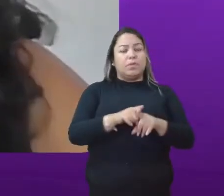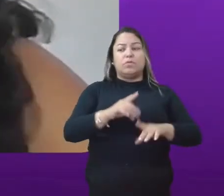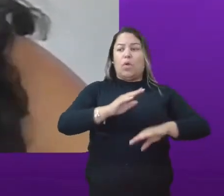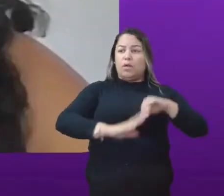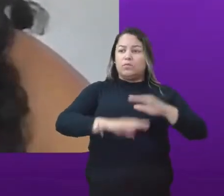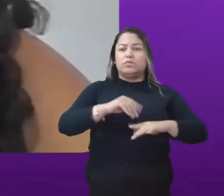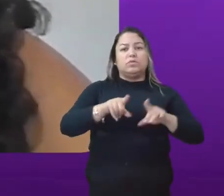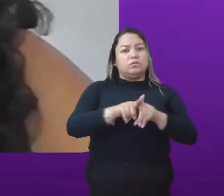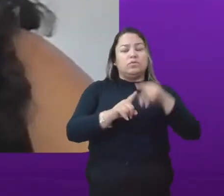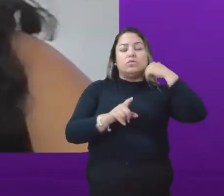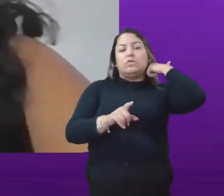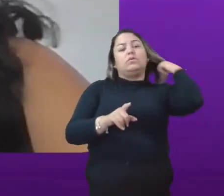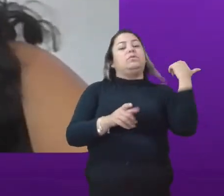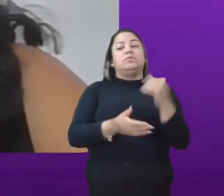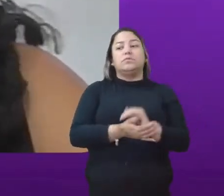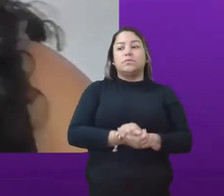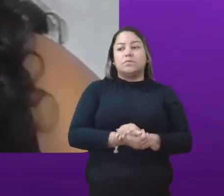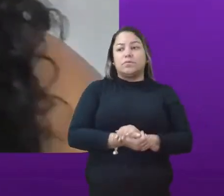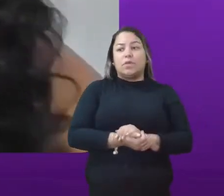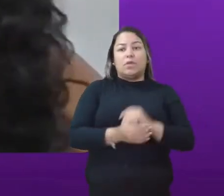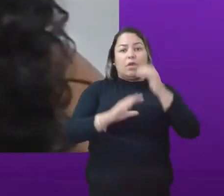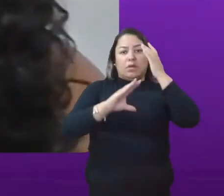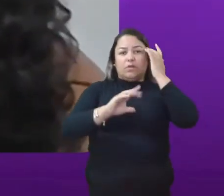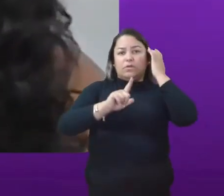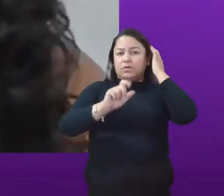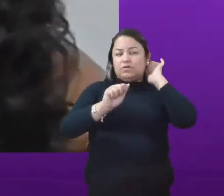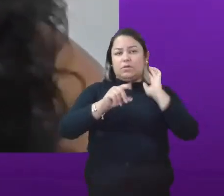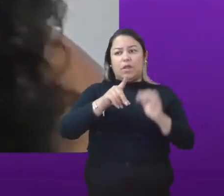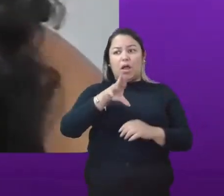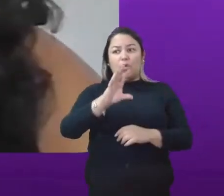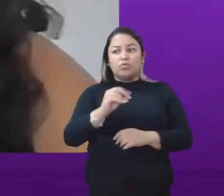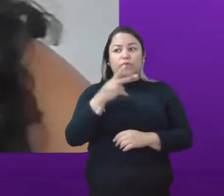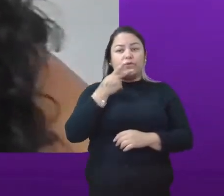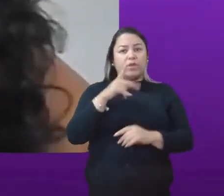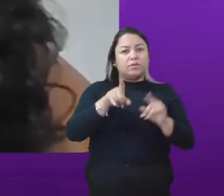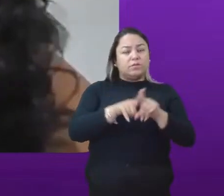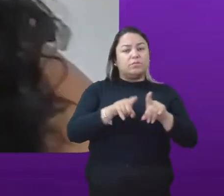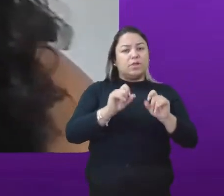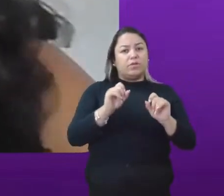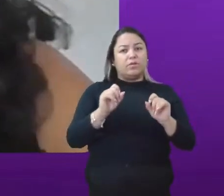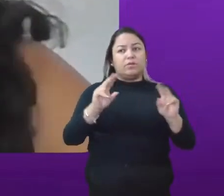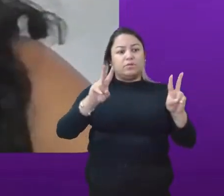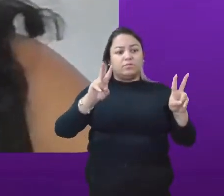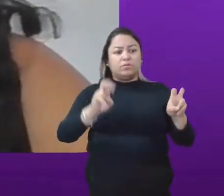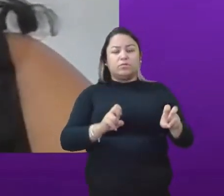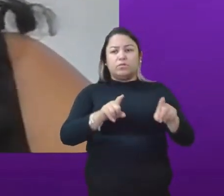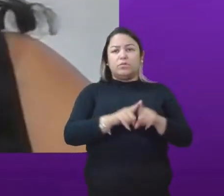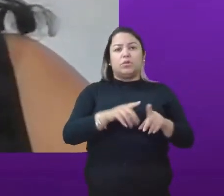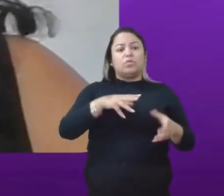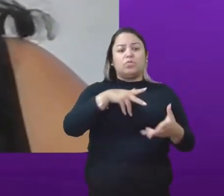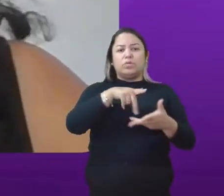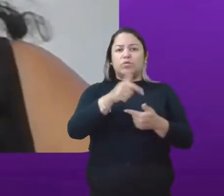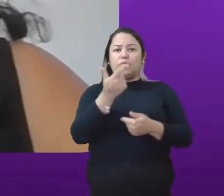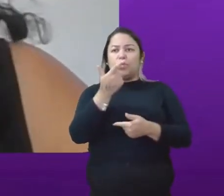subjetividade, do simbólico. Cláudio Nascimento fala algo que eu gosto muito, que ele diz que trata-se do reencantamento do mundo,